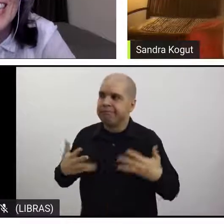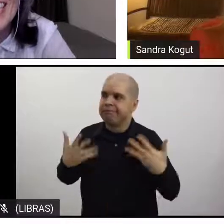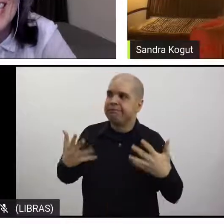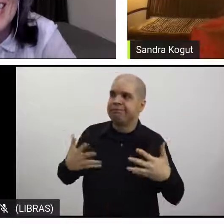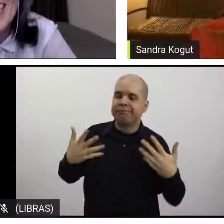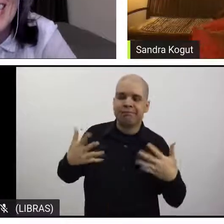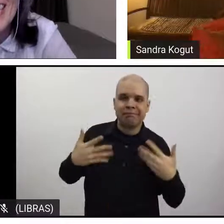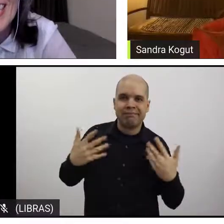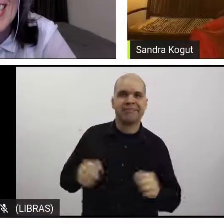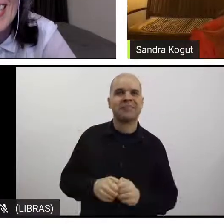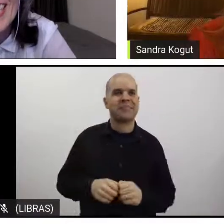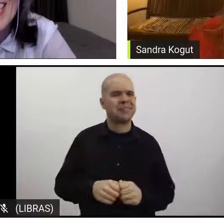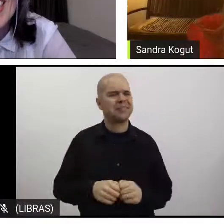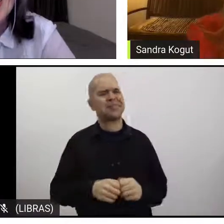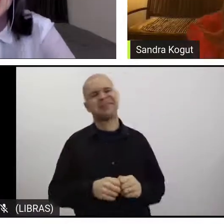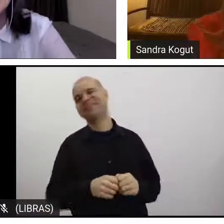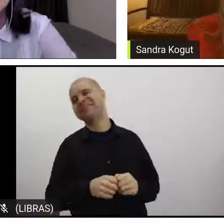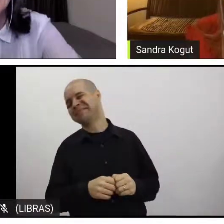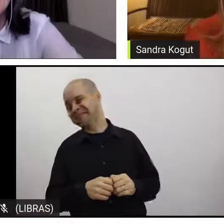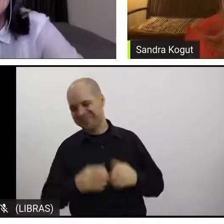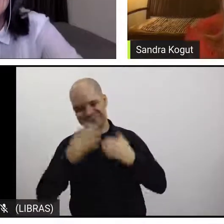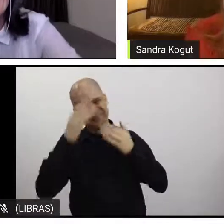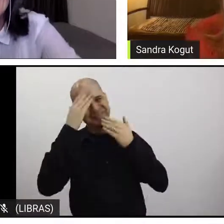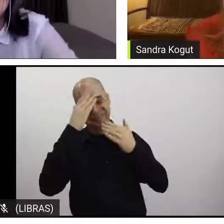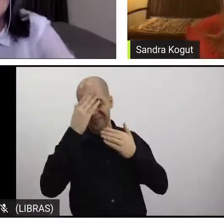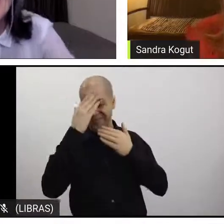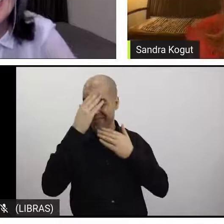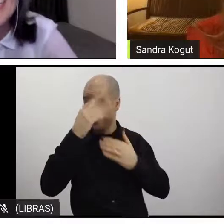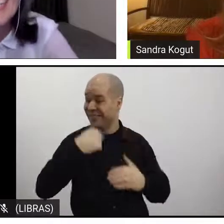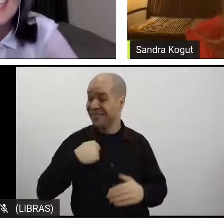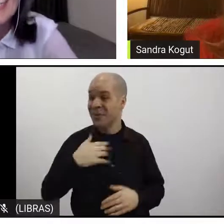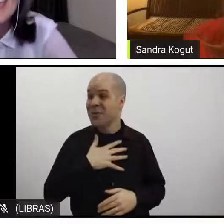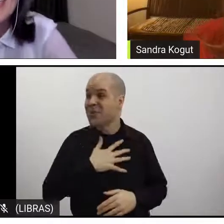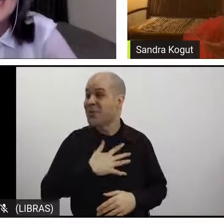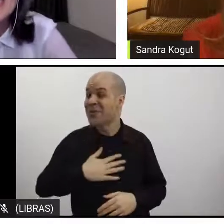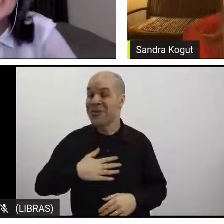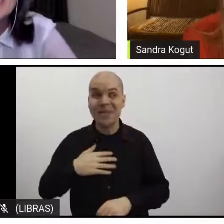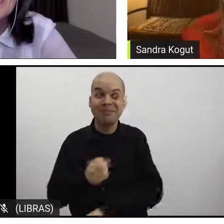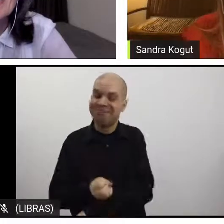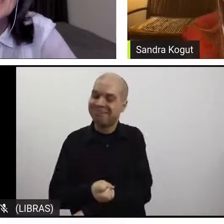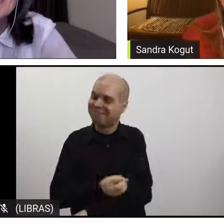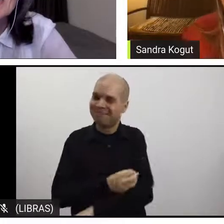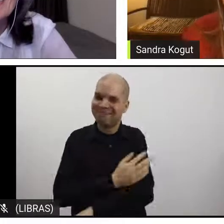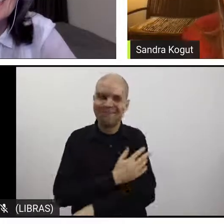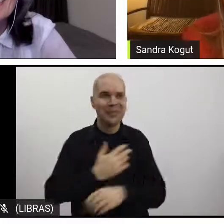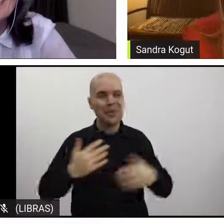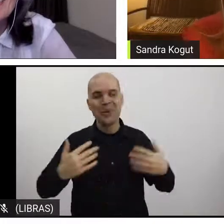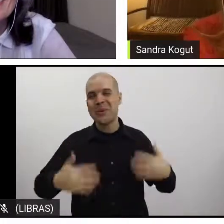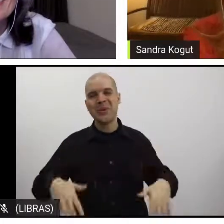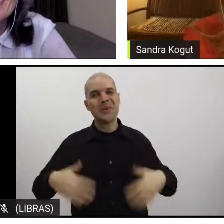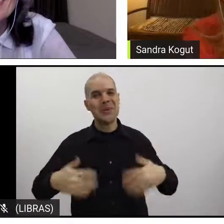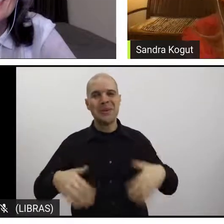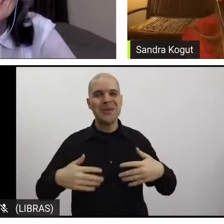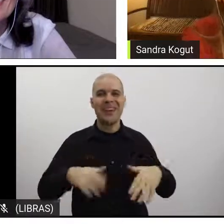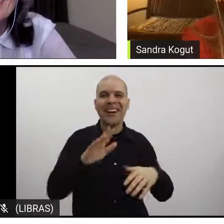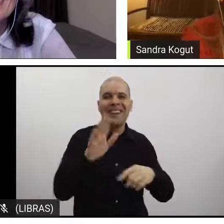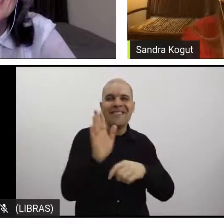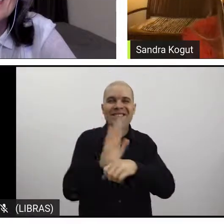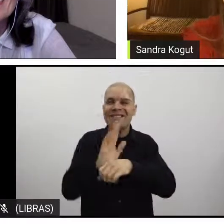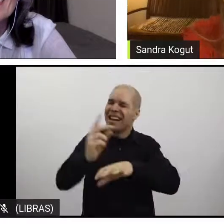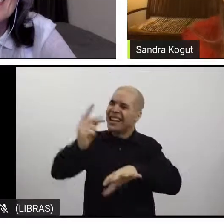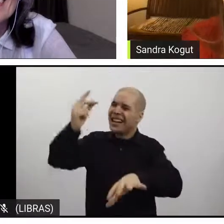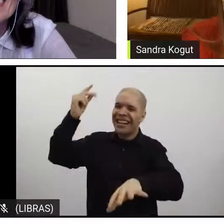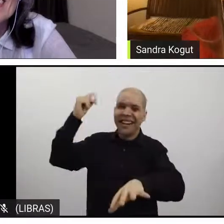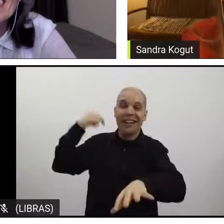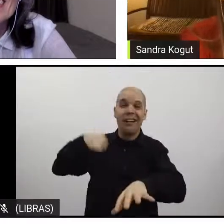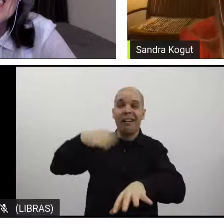puxa, obrigada, para mim foi incrível também, que eu nunca falo sobre nada disso, não via esses vídeos há milênios. Eu